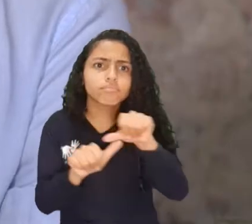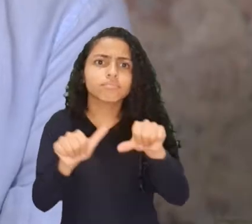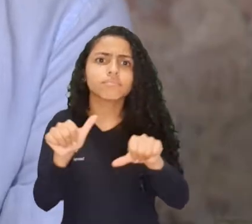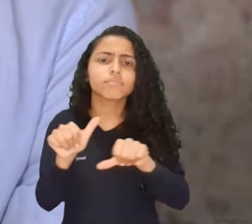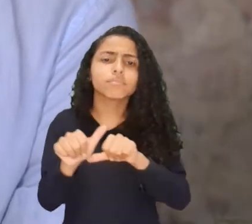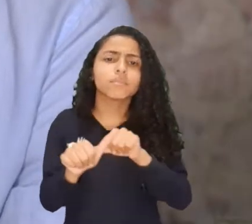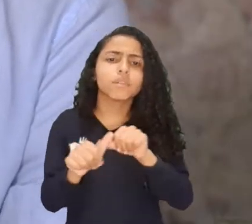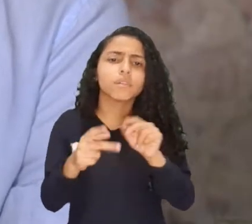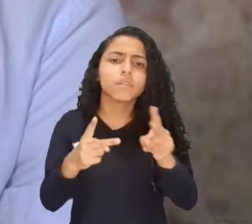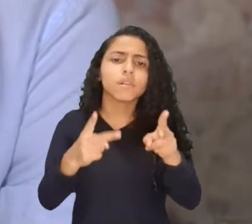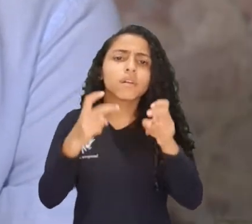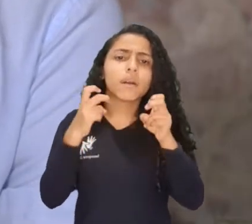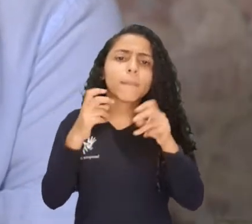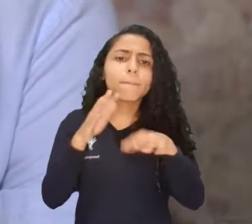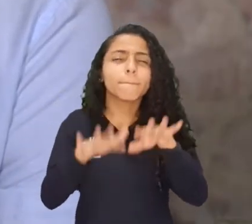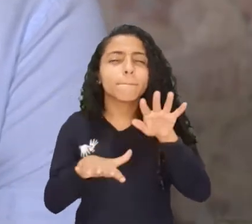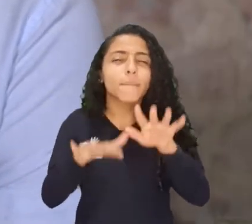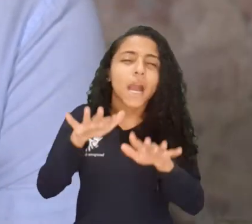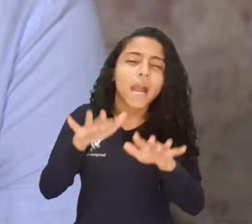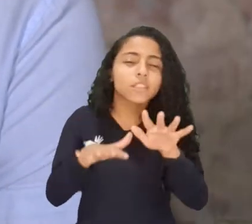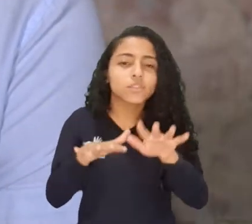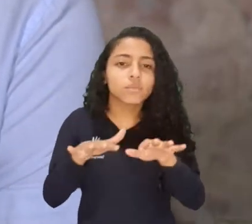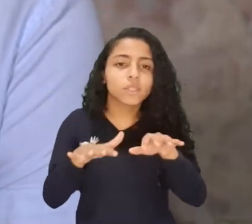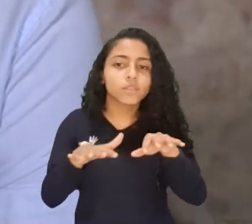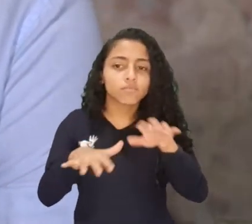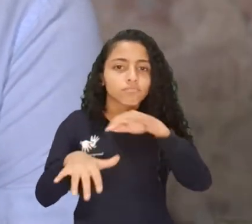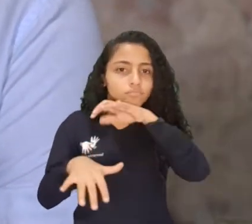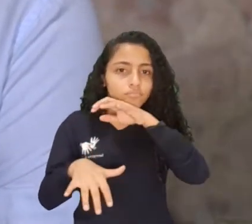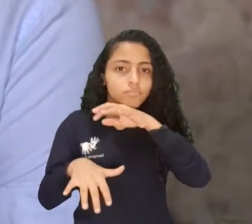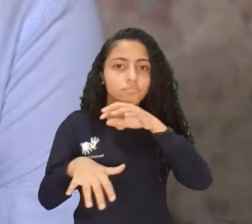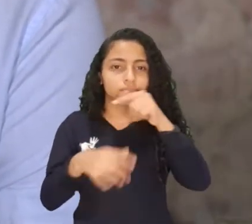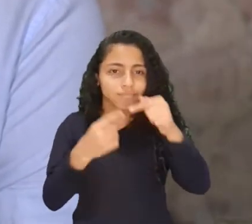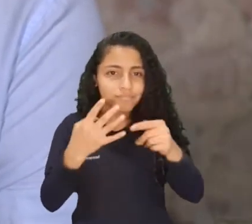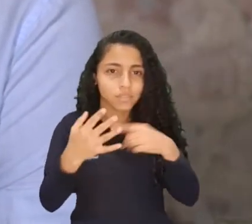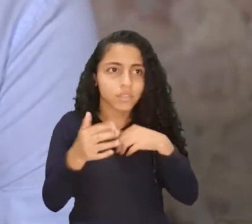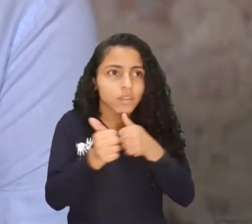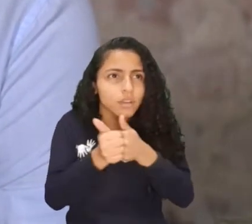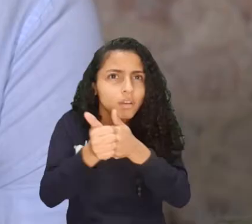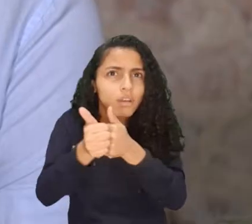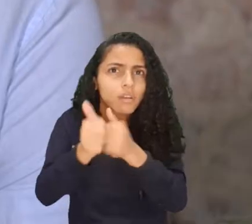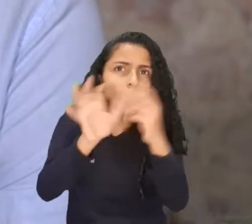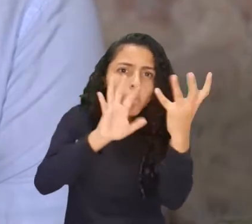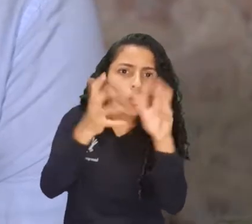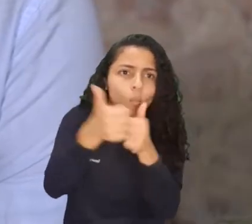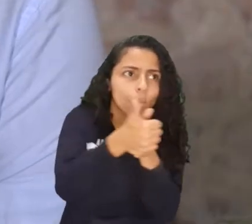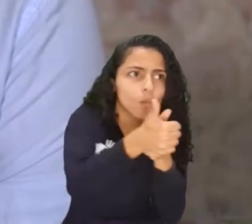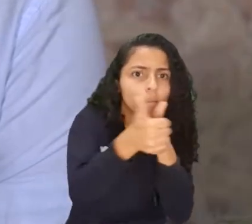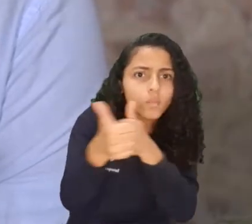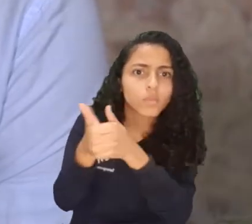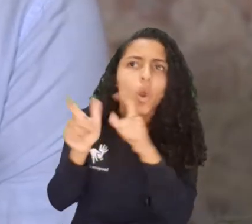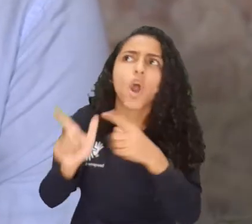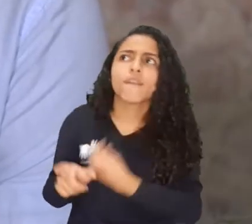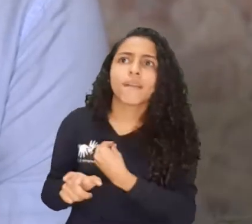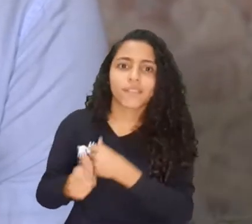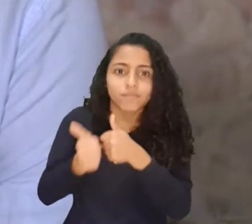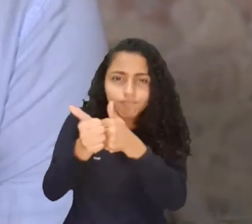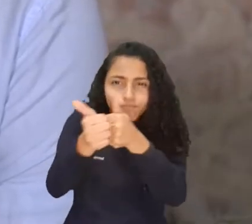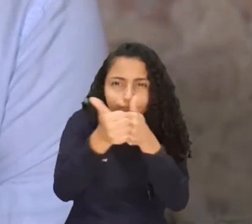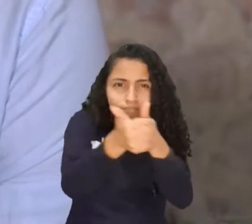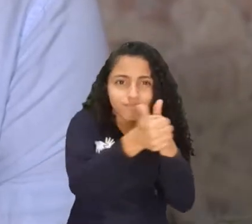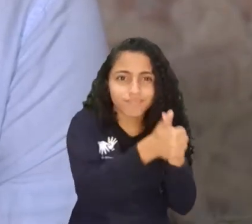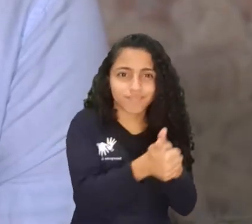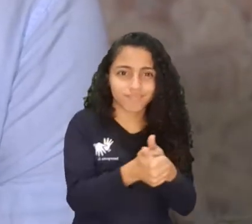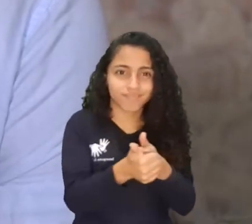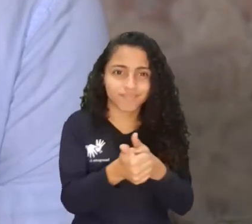menos, persiga o ambiente onde ela tem que ocorrer e onde ela pode sobreviver, em última instância. Quando eu mencionei lá atrás que